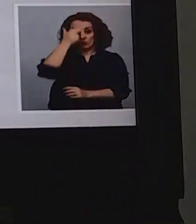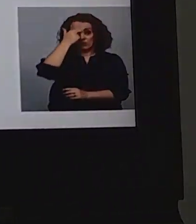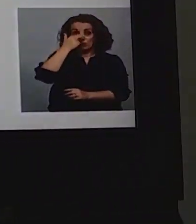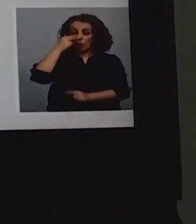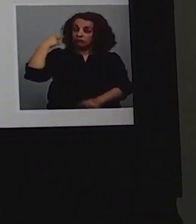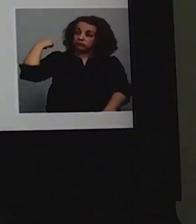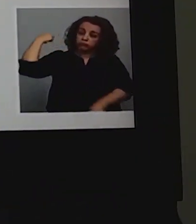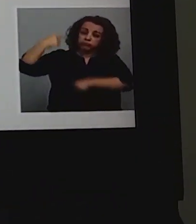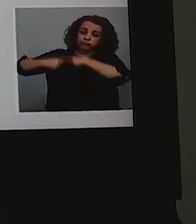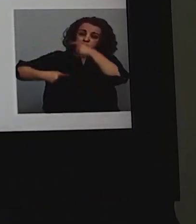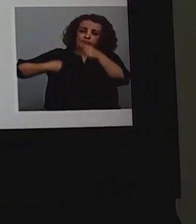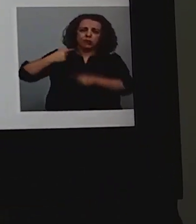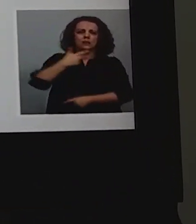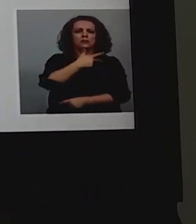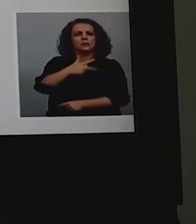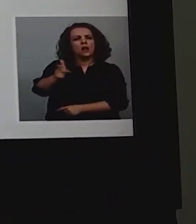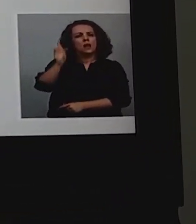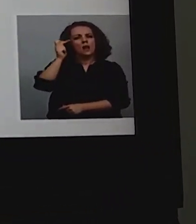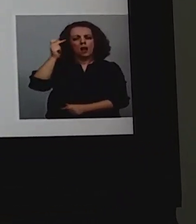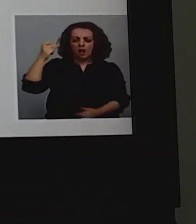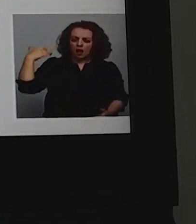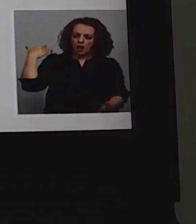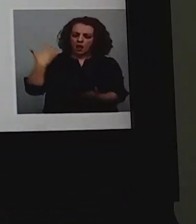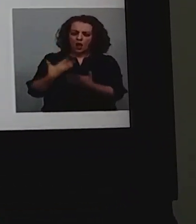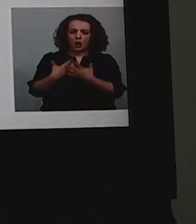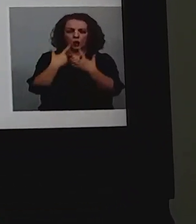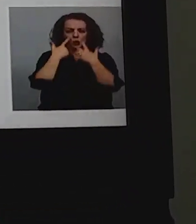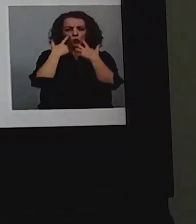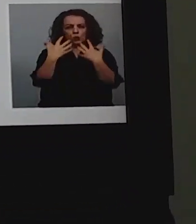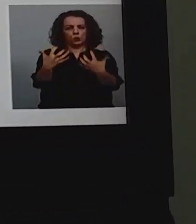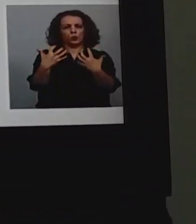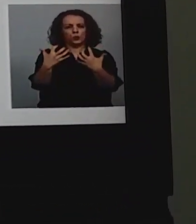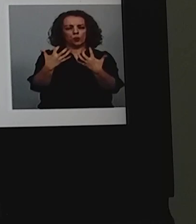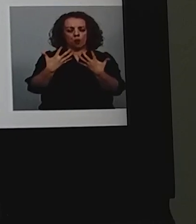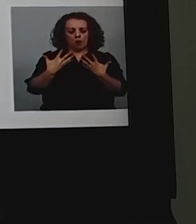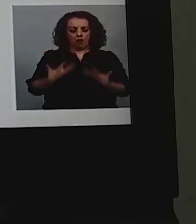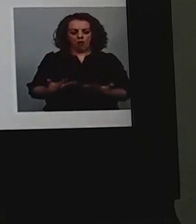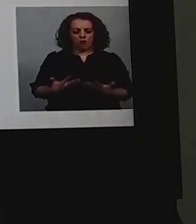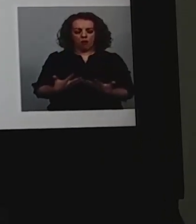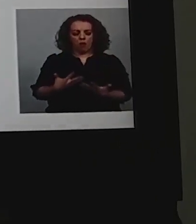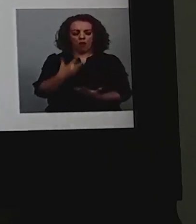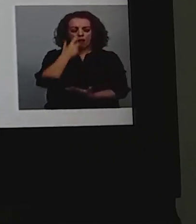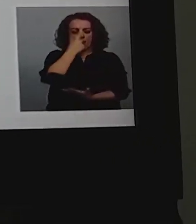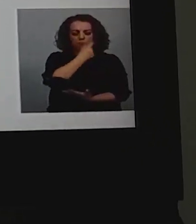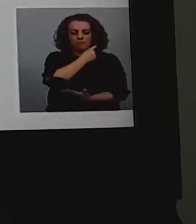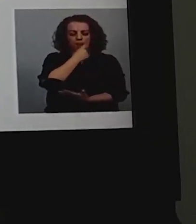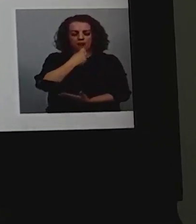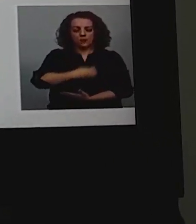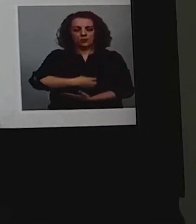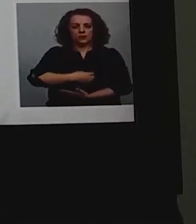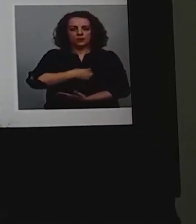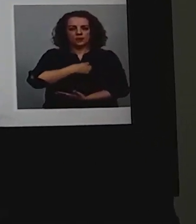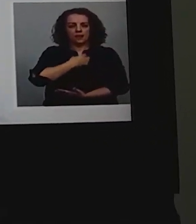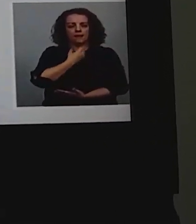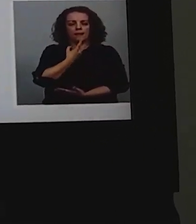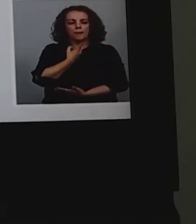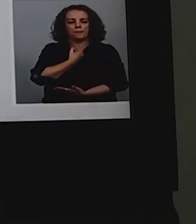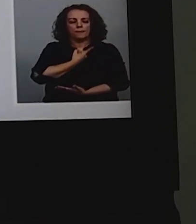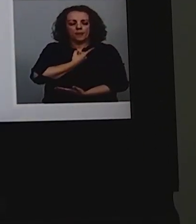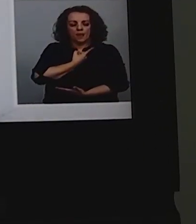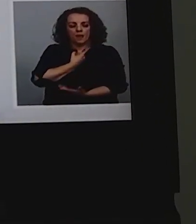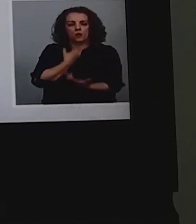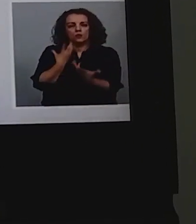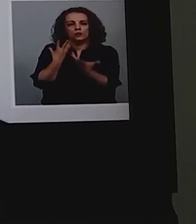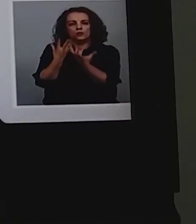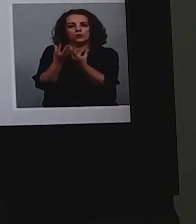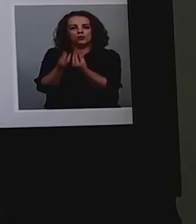último século, se justificou tanto como neste maio escutar e entrar no coração de Maria.